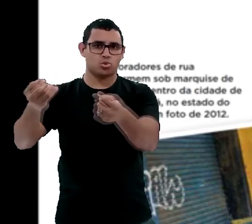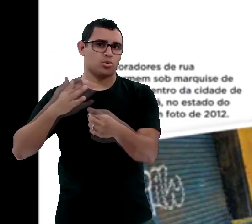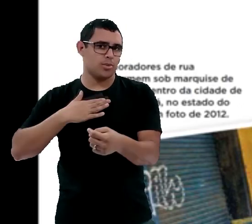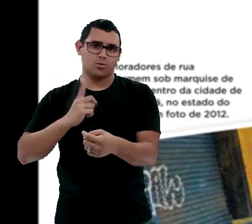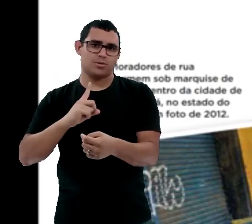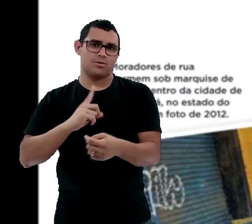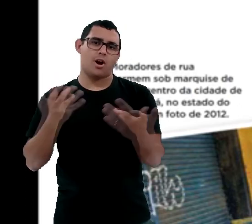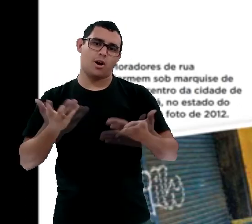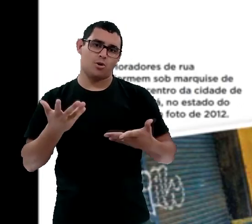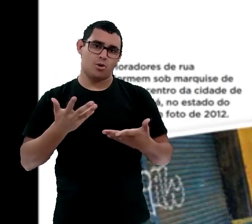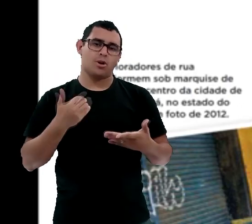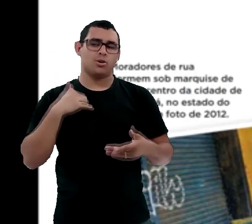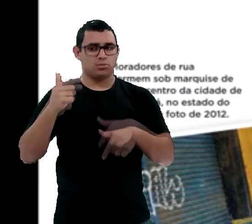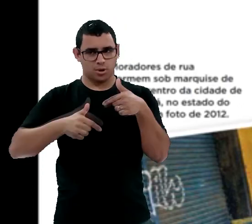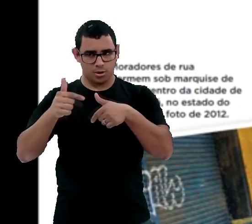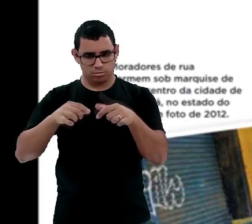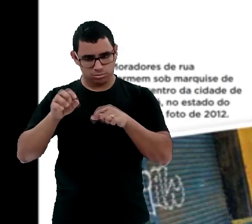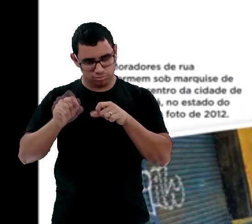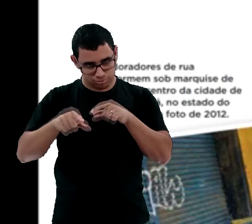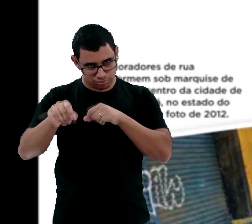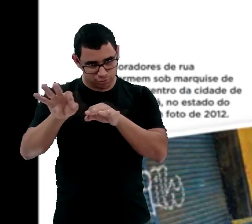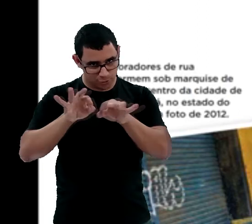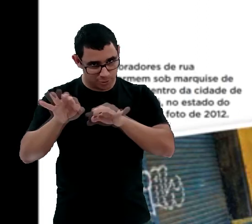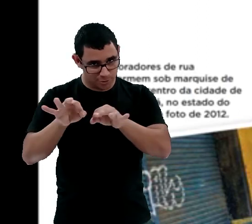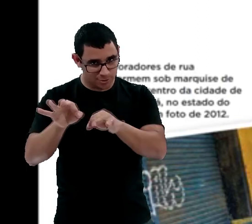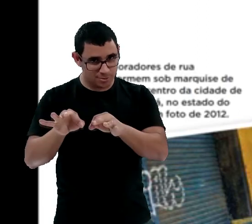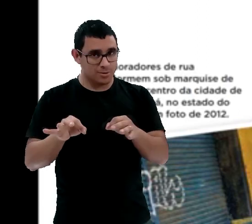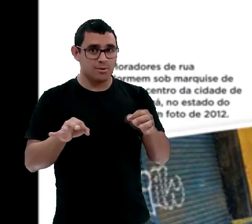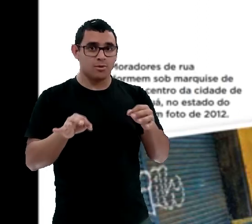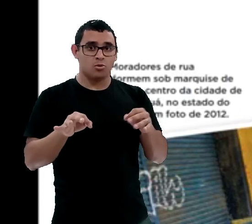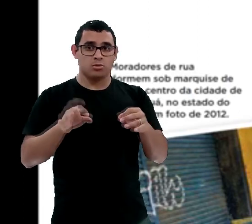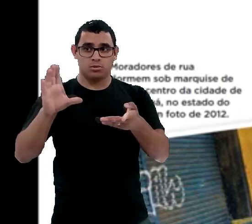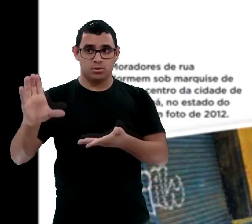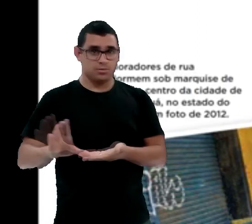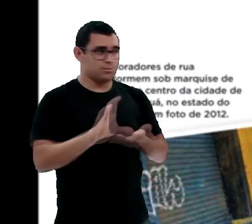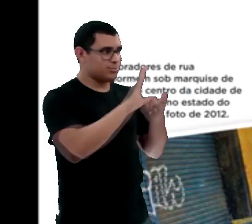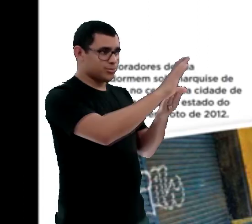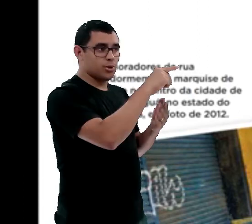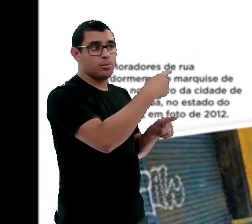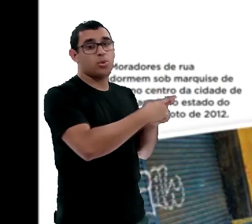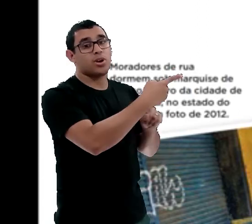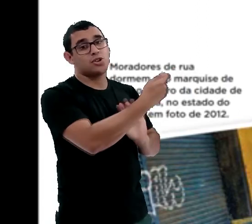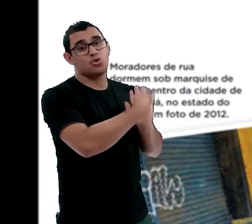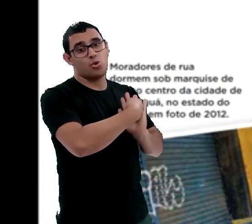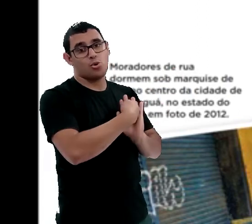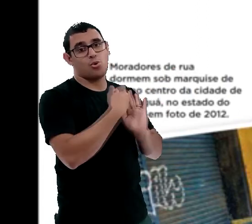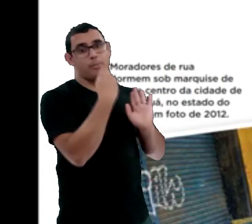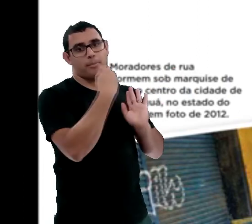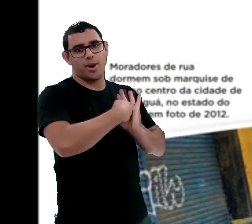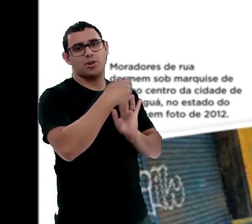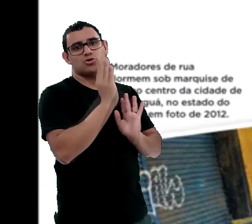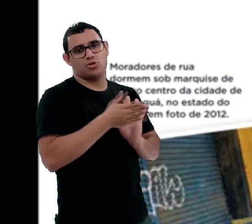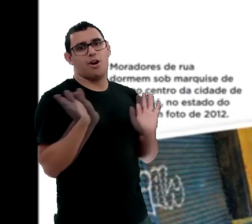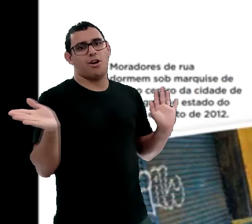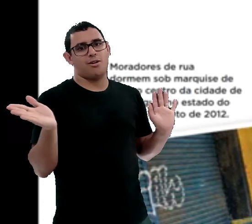o burguês é o mal burguês. Não presta, o burguês acabou com todo mundo. Então, isso tudo